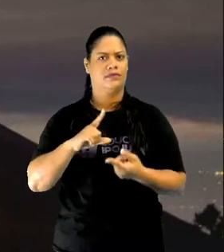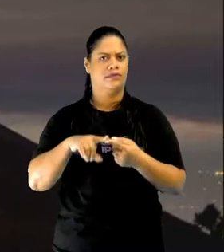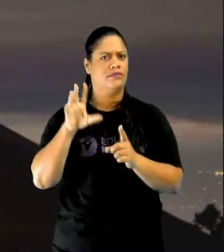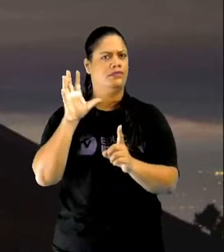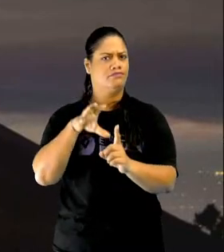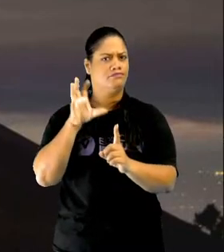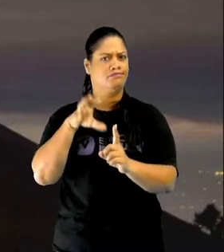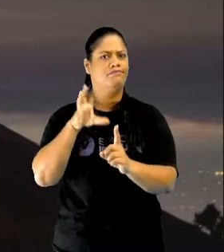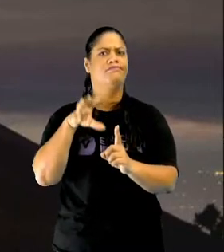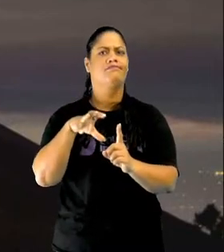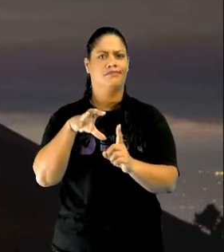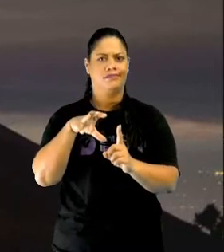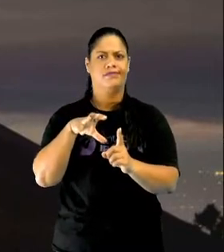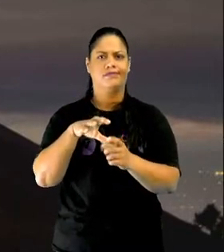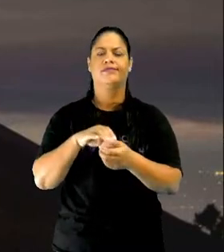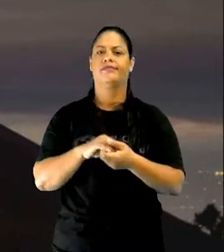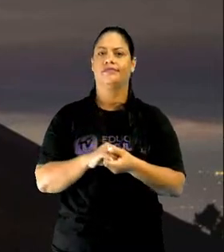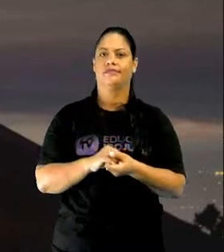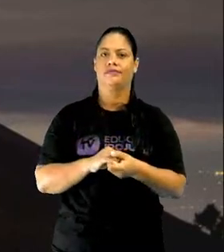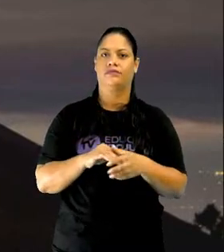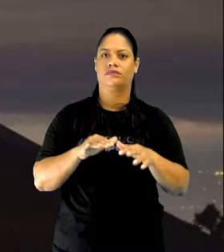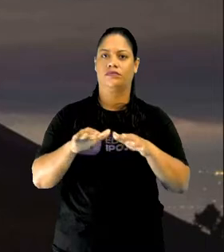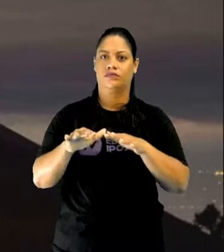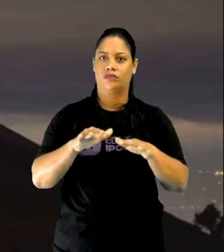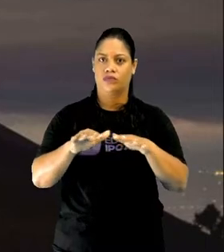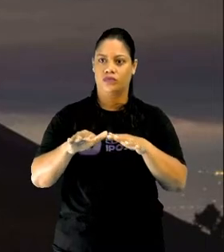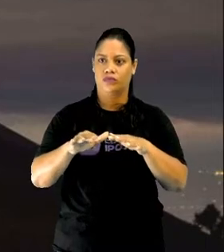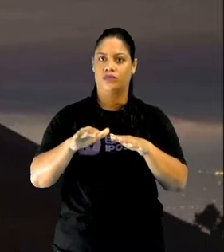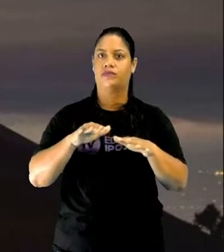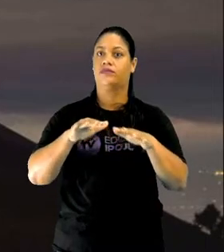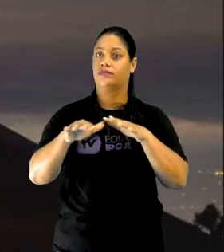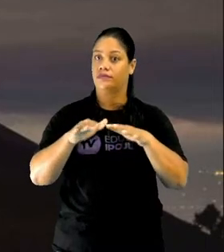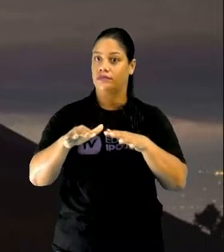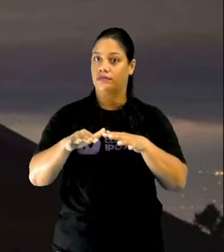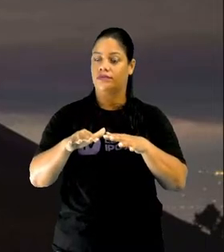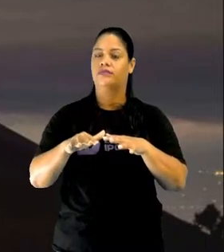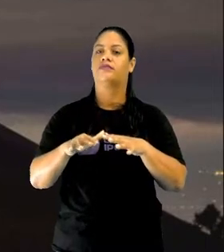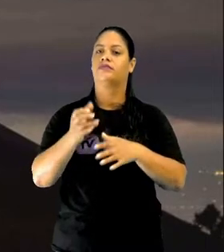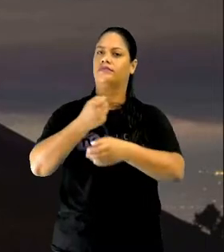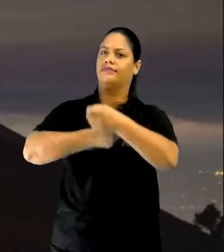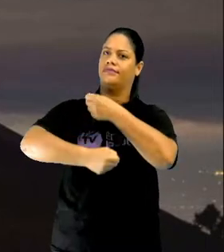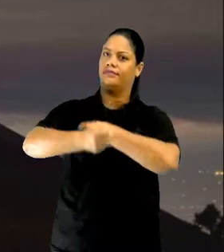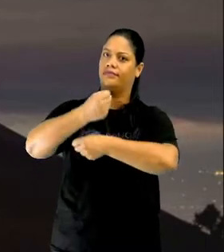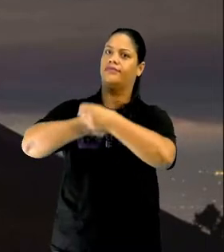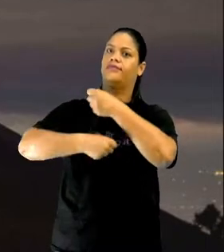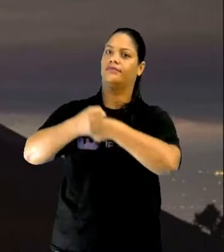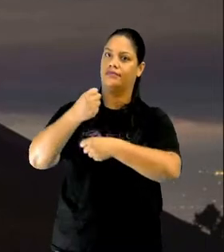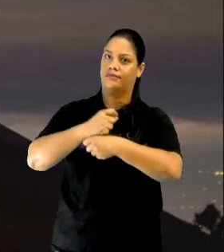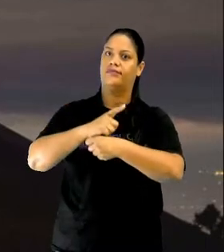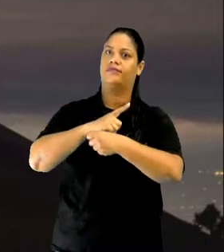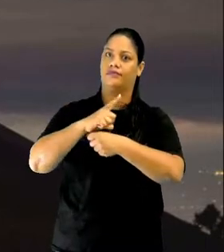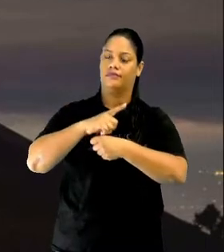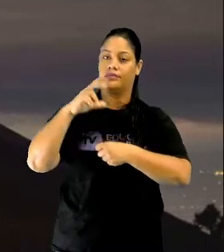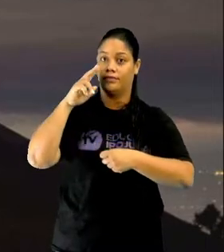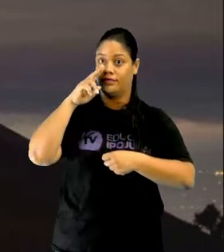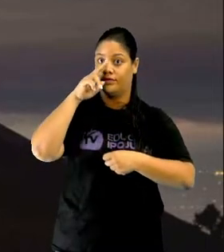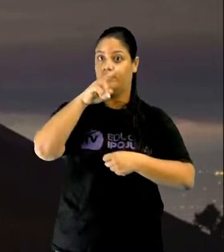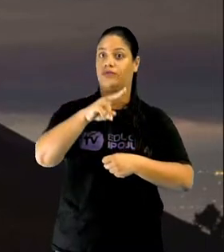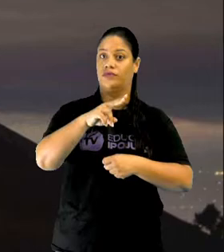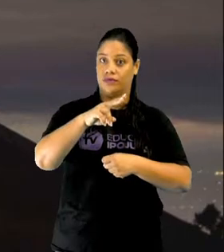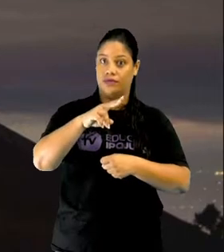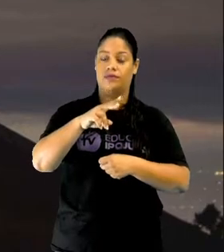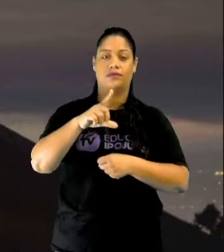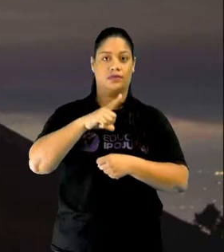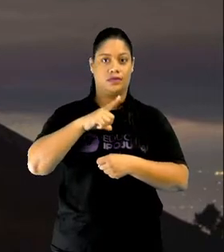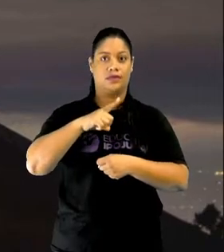muito forte do tectonismo, certo? A gente viu aí, alguns anos atrás, terremotos muito violentos no